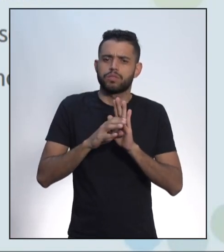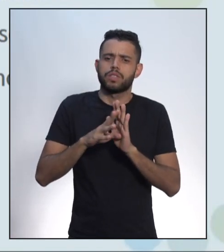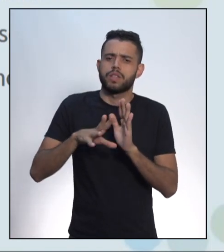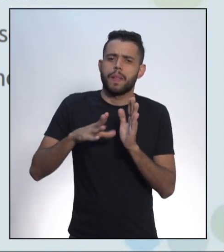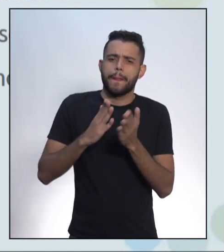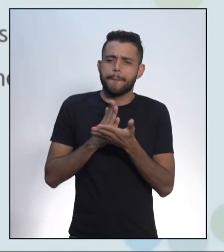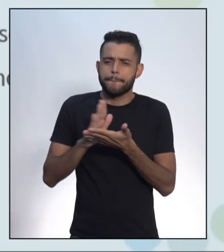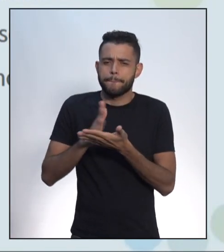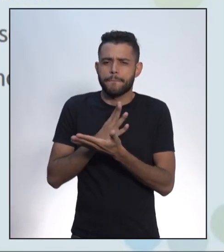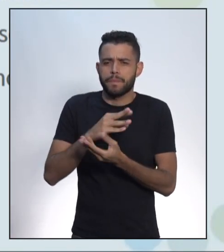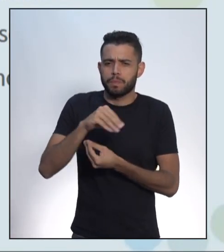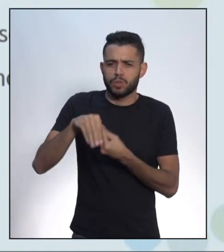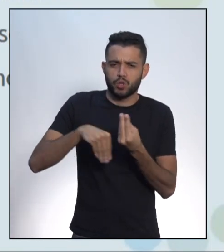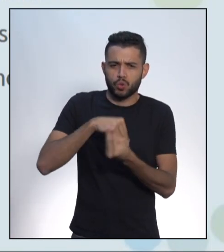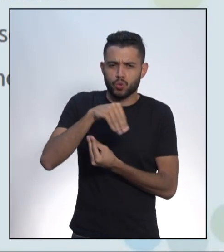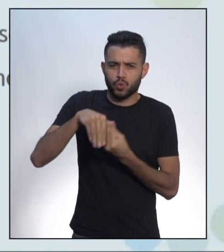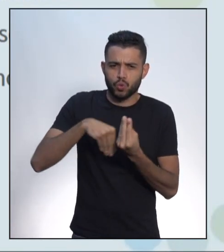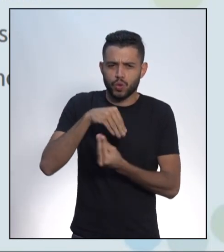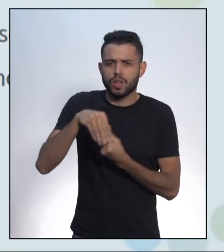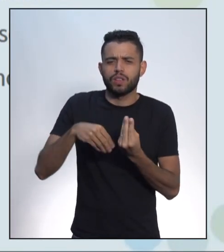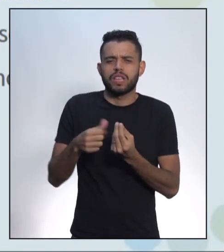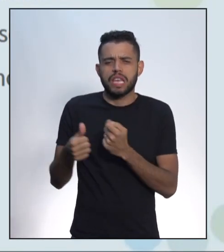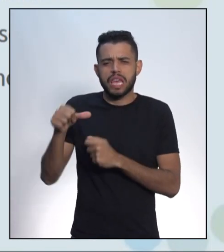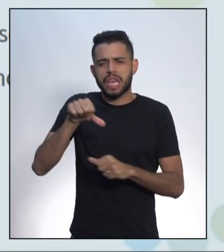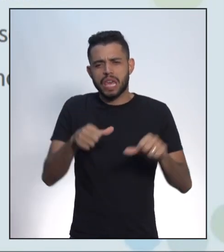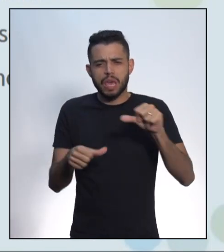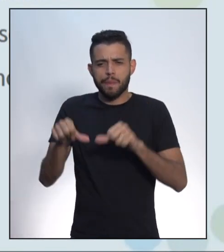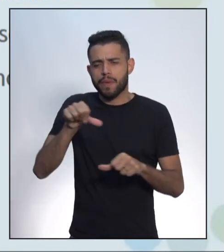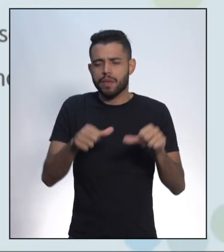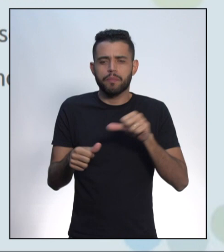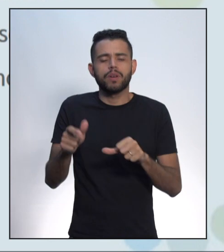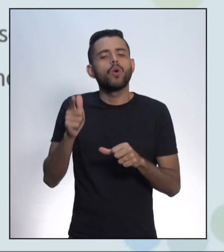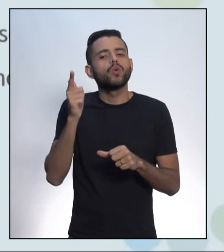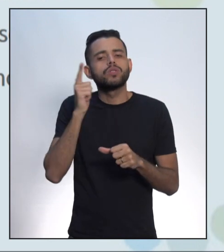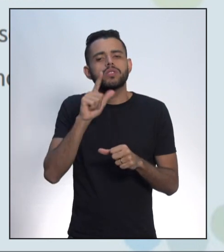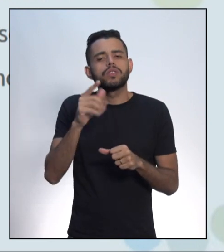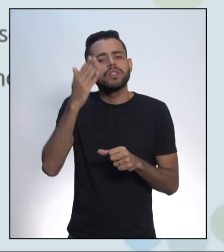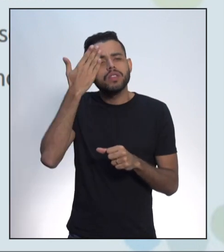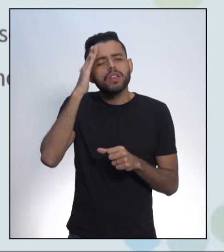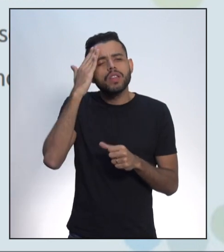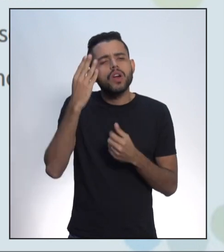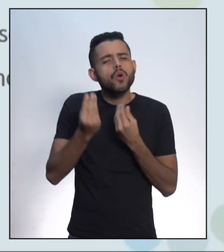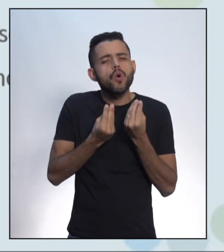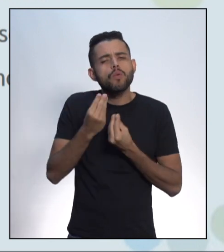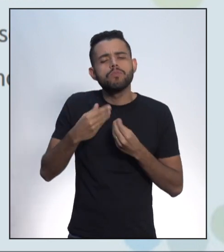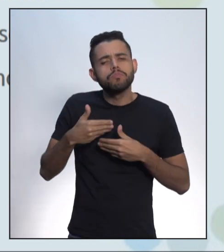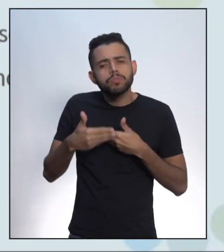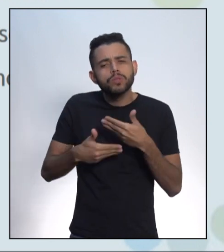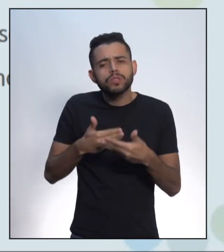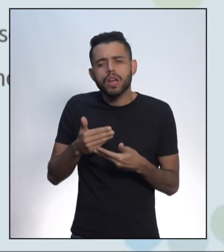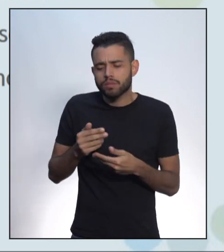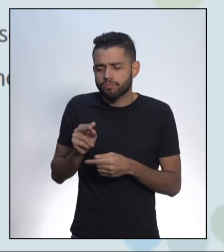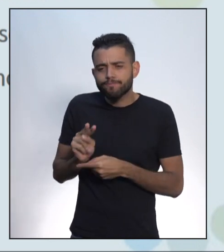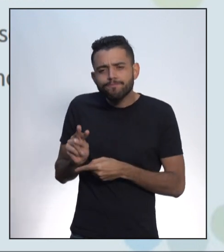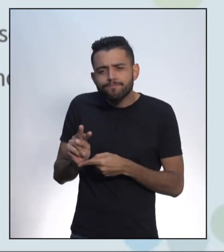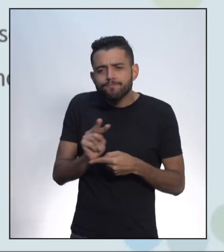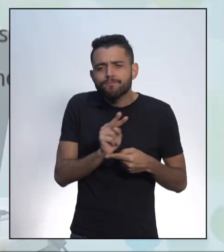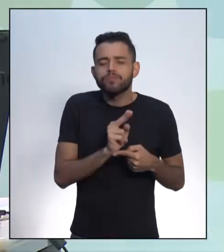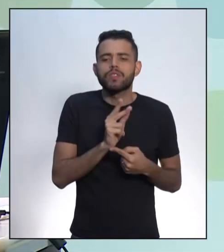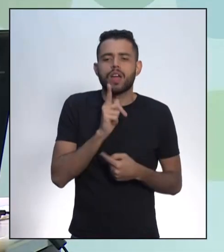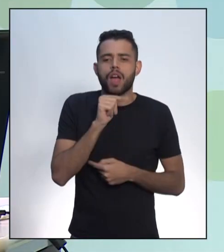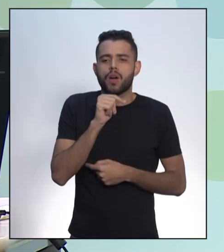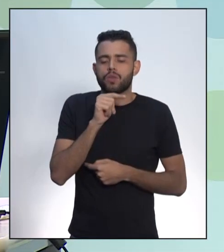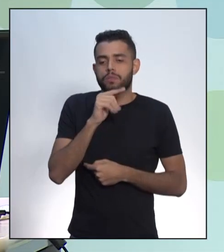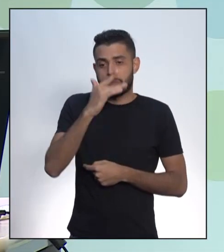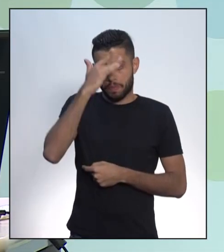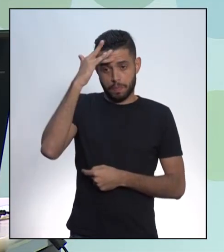misturas, de solubilidade e tratamento químico para compreender o processo envolvido no tratamento da água no consumo